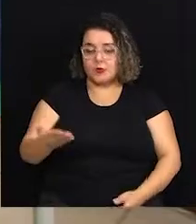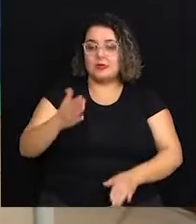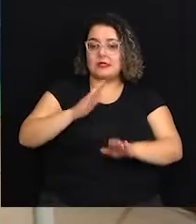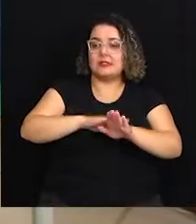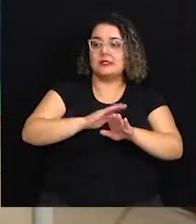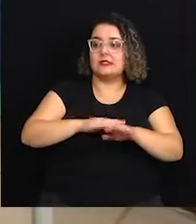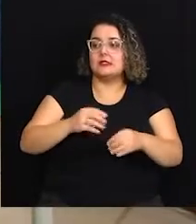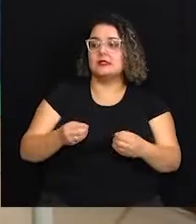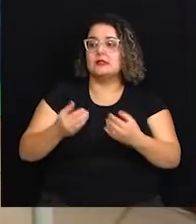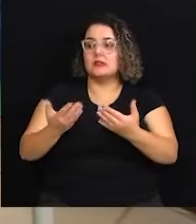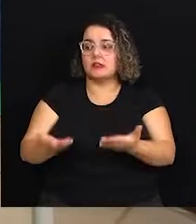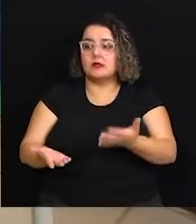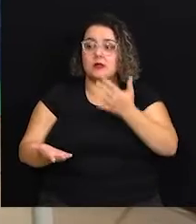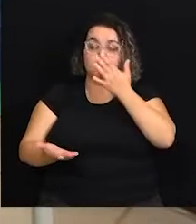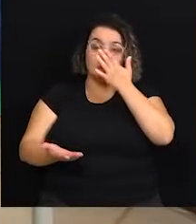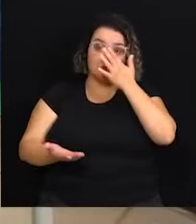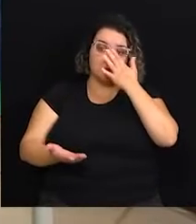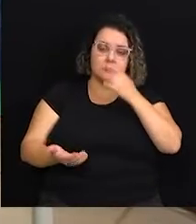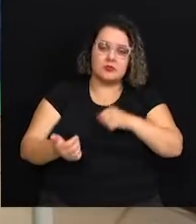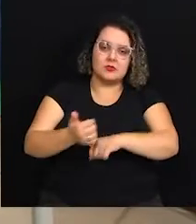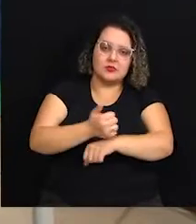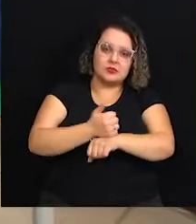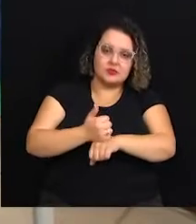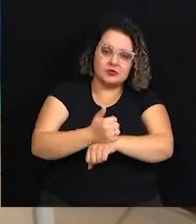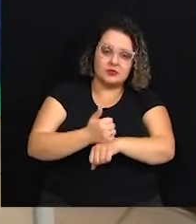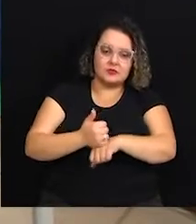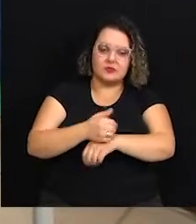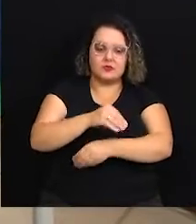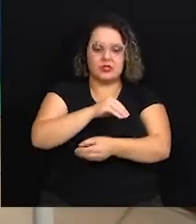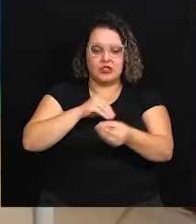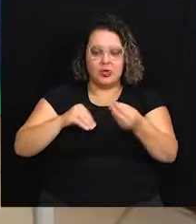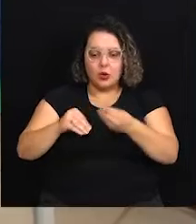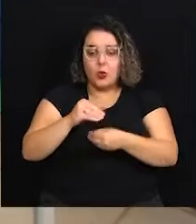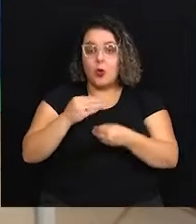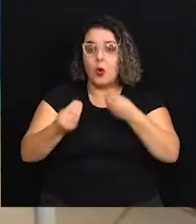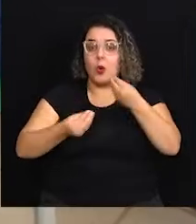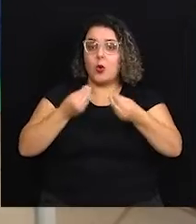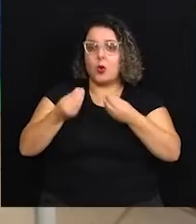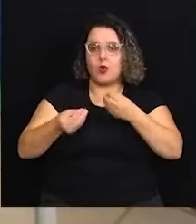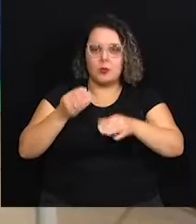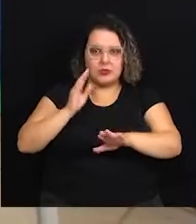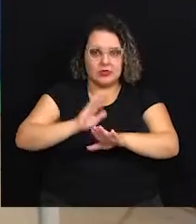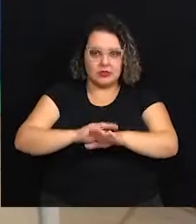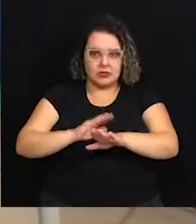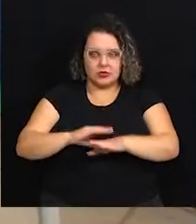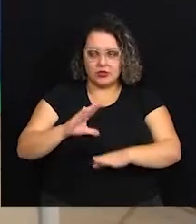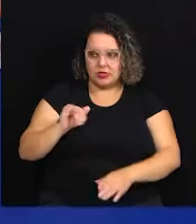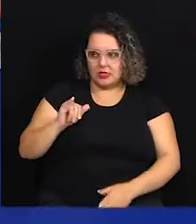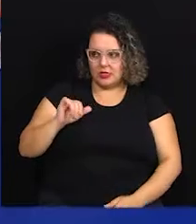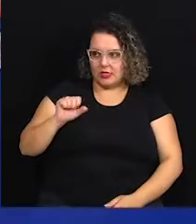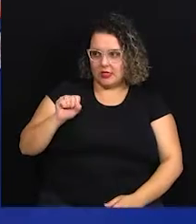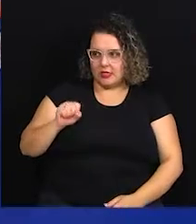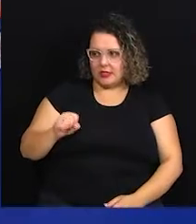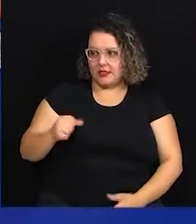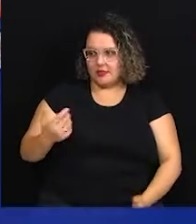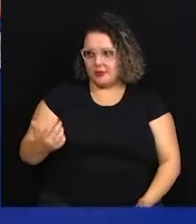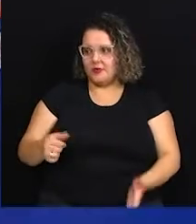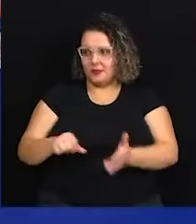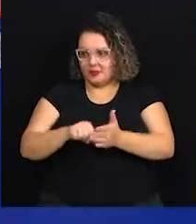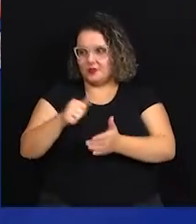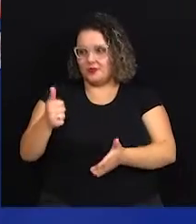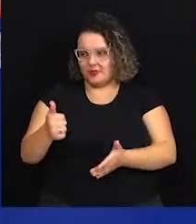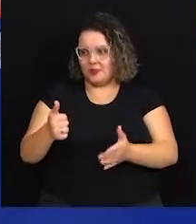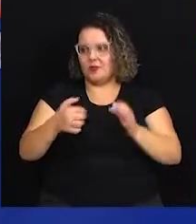atividades oferecidas, os profissionais envolvidos, como é as atividades aqui no CAIS? Então, primeiramente, só